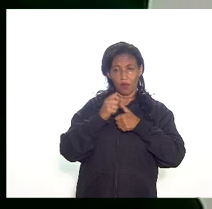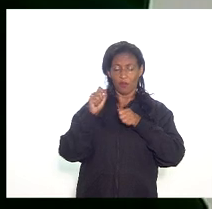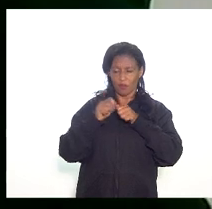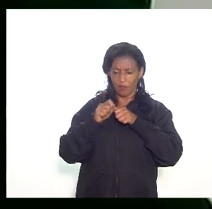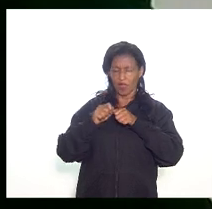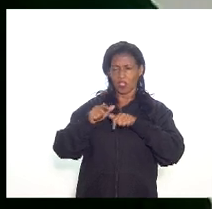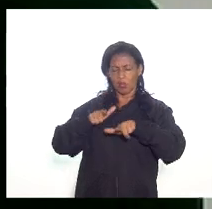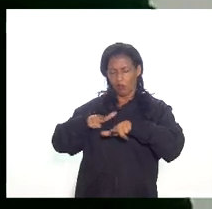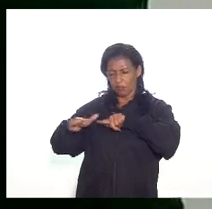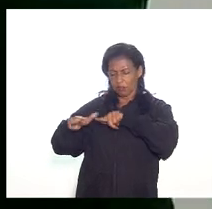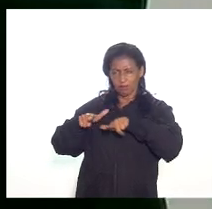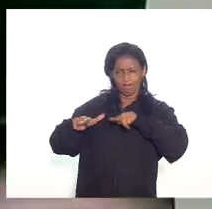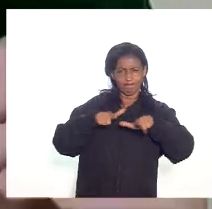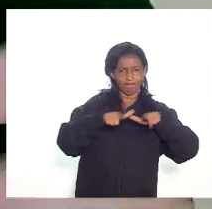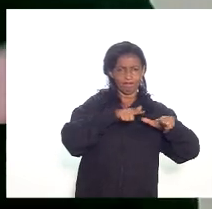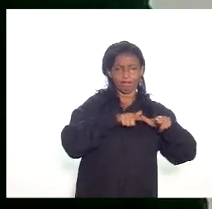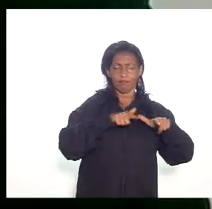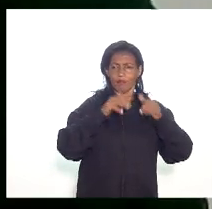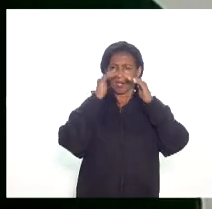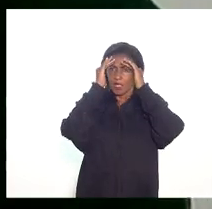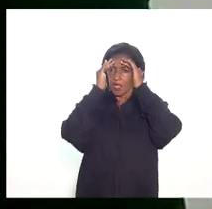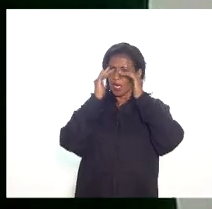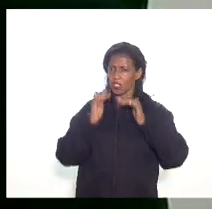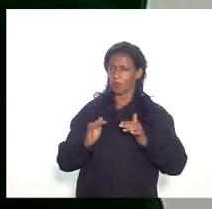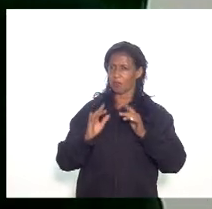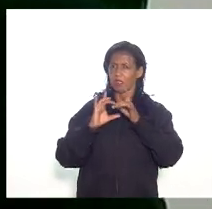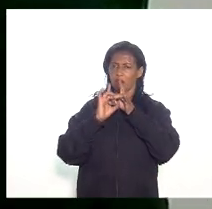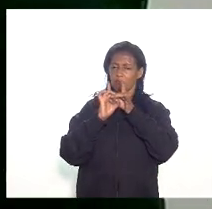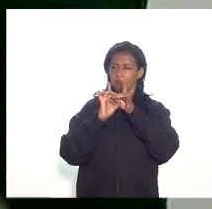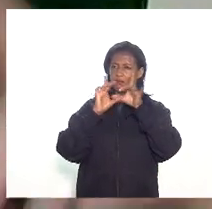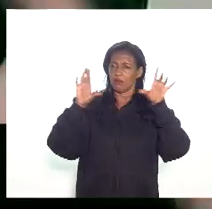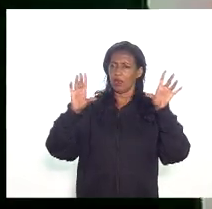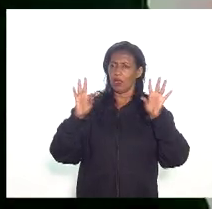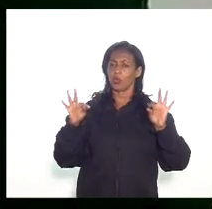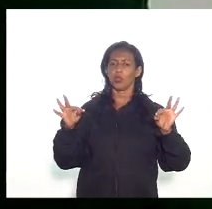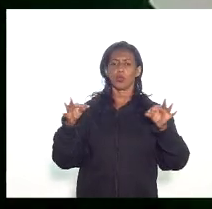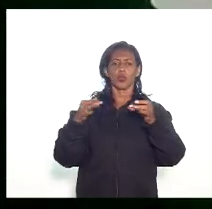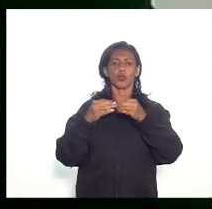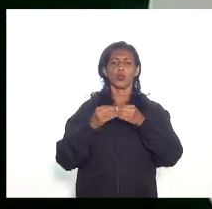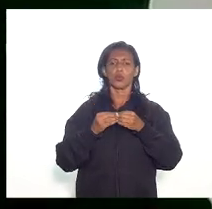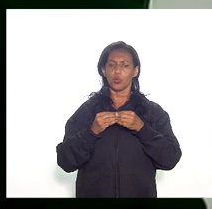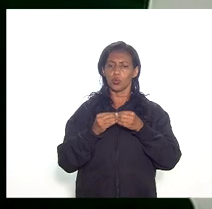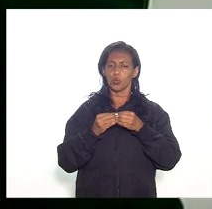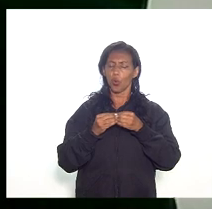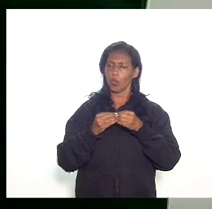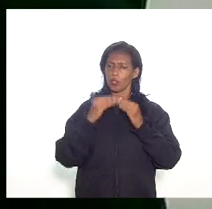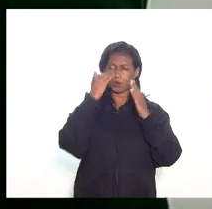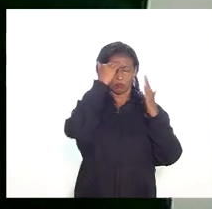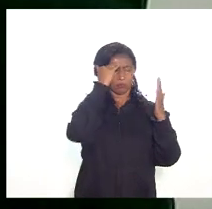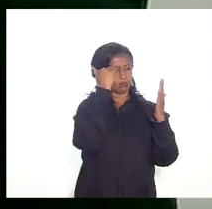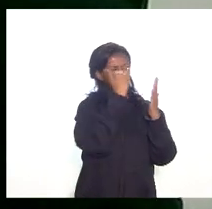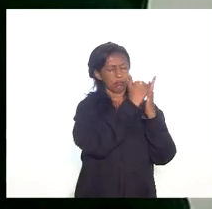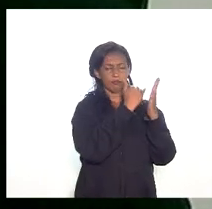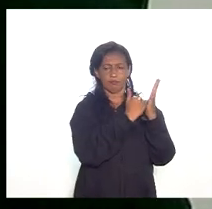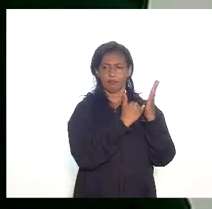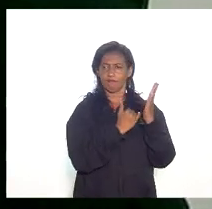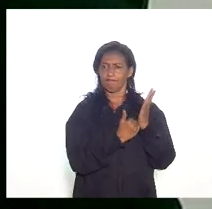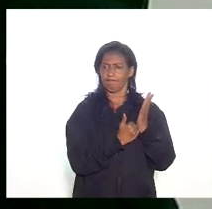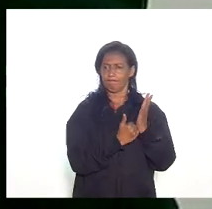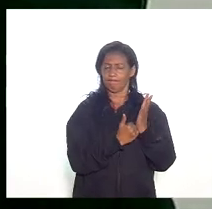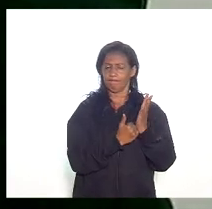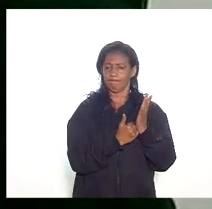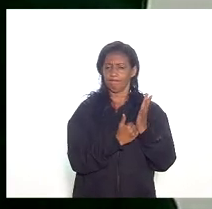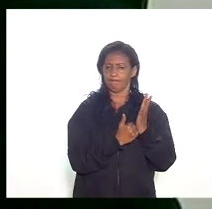mãos e respeita democraticamente a todas as matizes então sem nenhum constrangimento